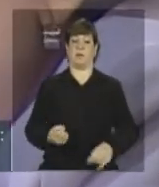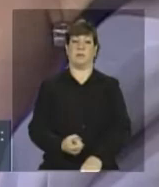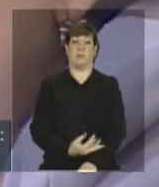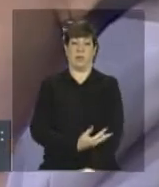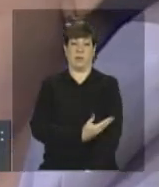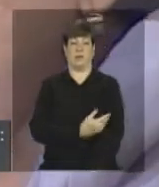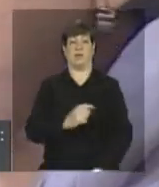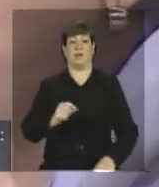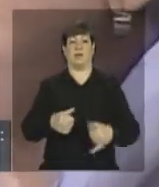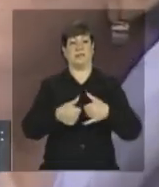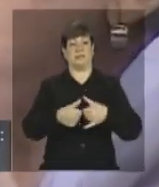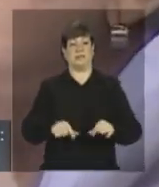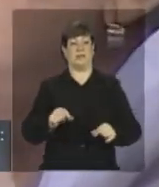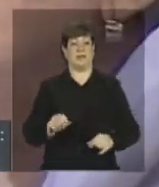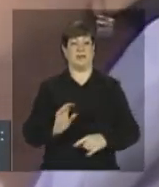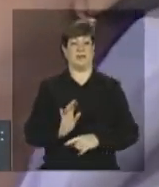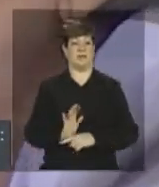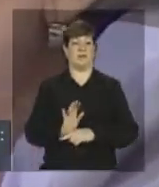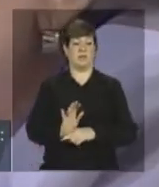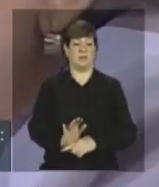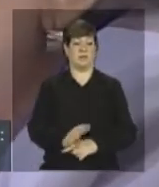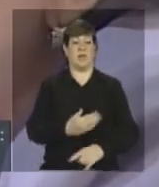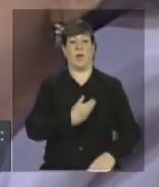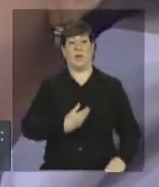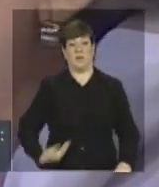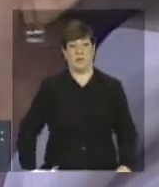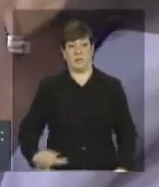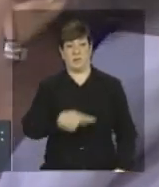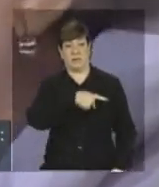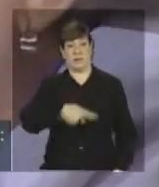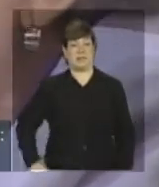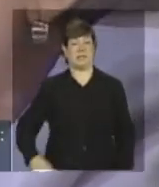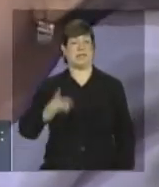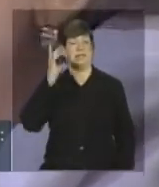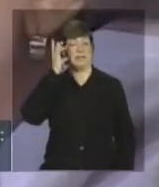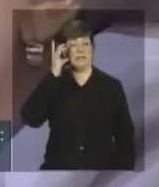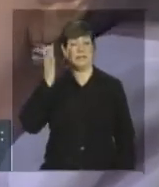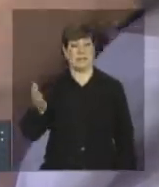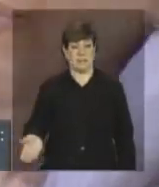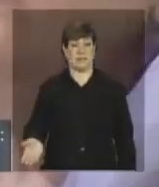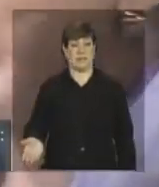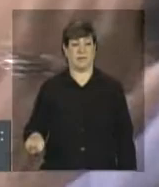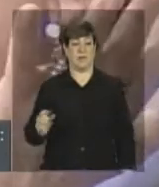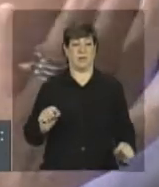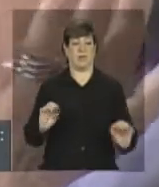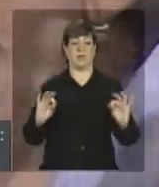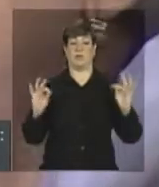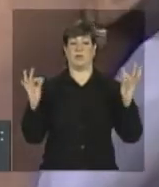estar contribuindo para o governo da presidenta Dilma, que